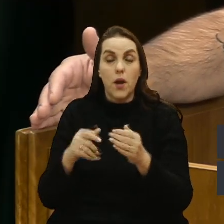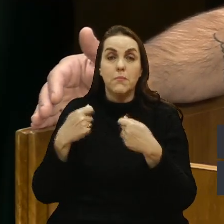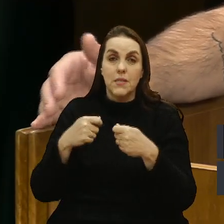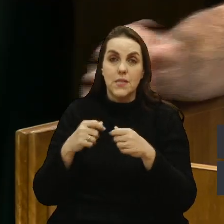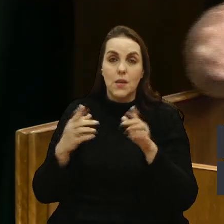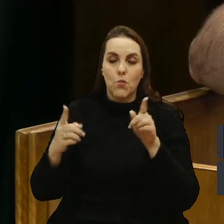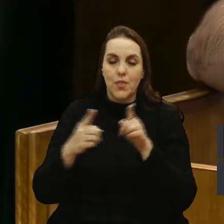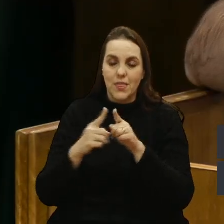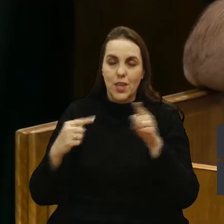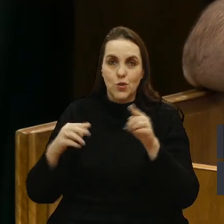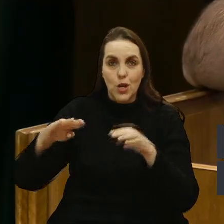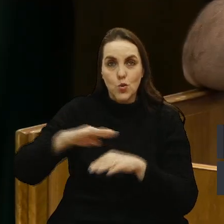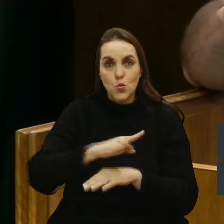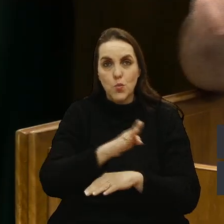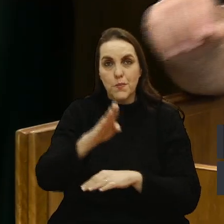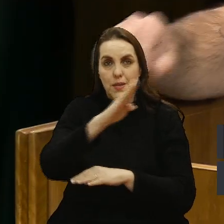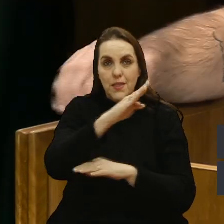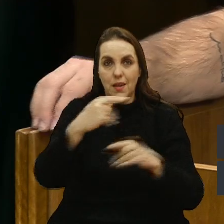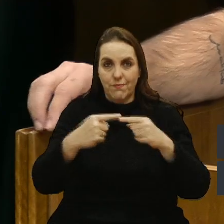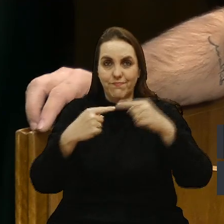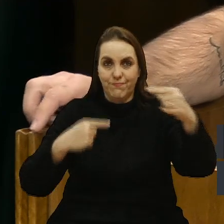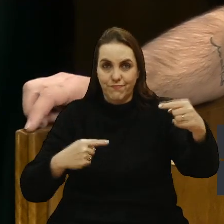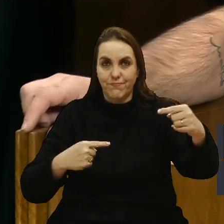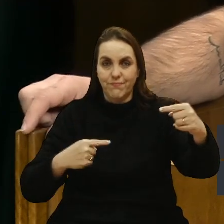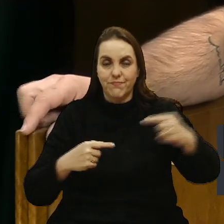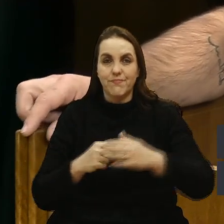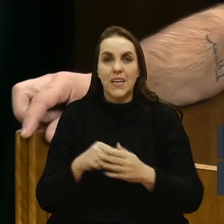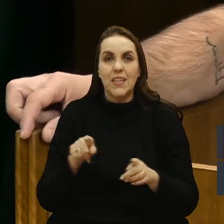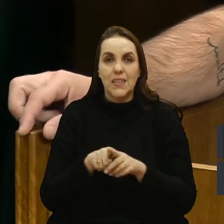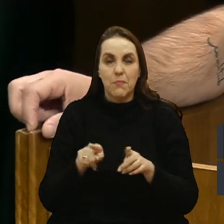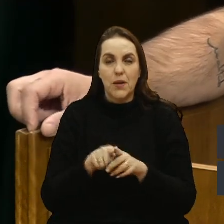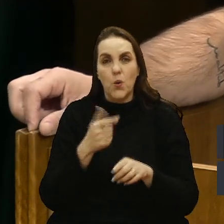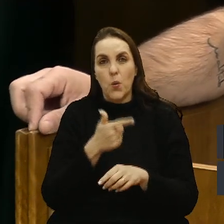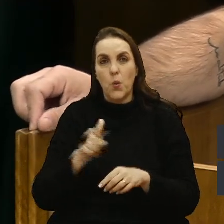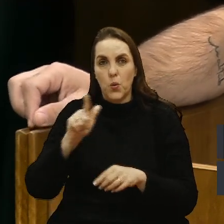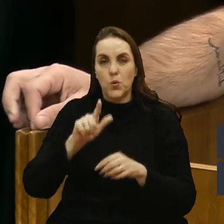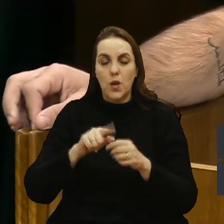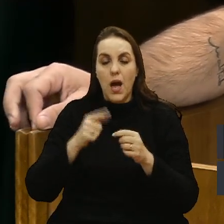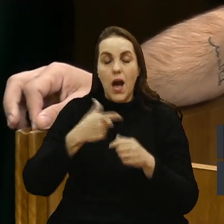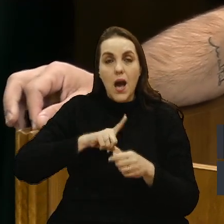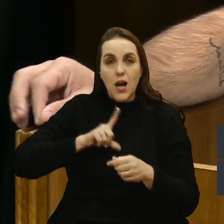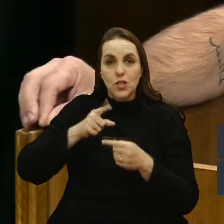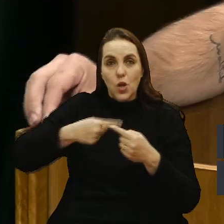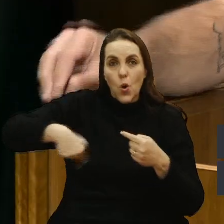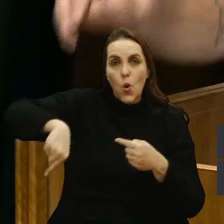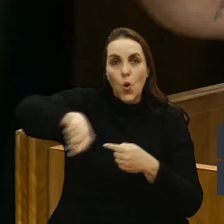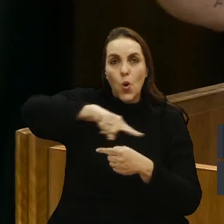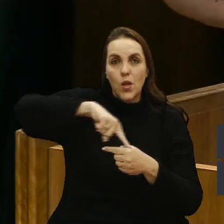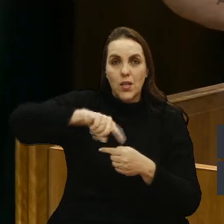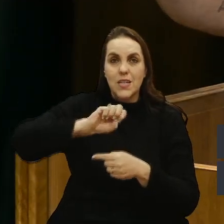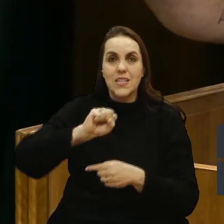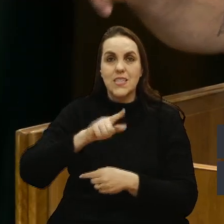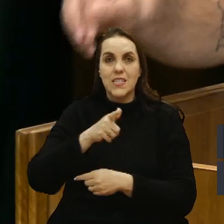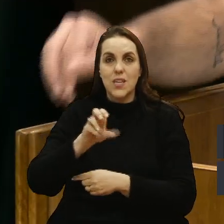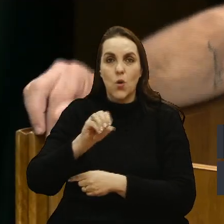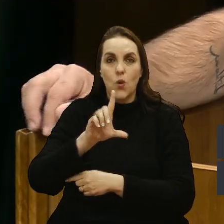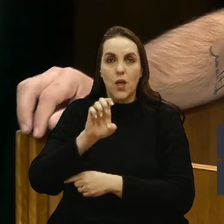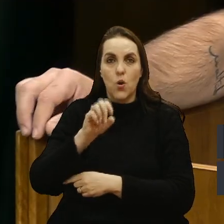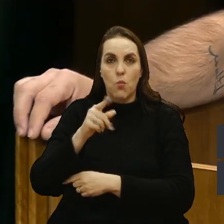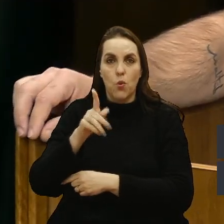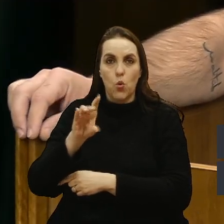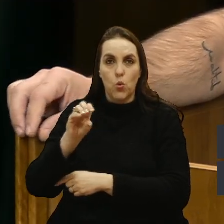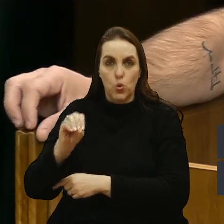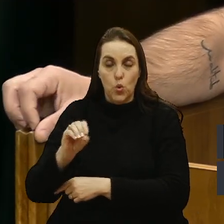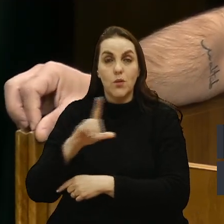trecho. Também nós temos um outro local ali, antes da rotatória da São Leopoldo, que nós temos também